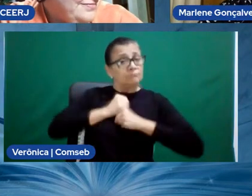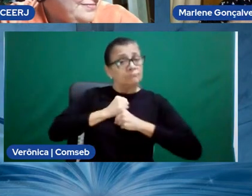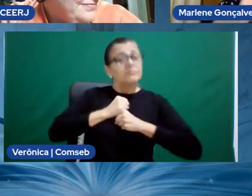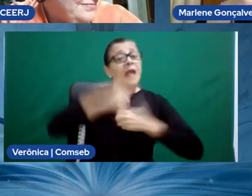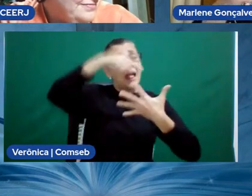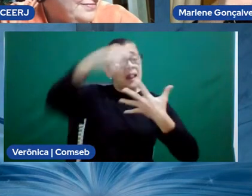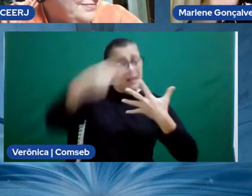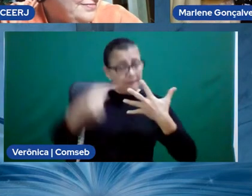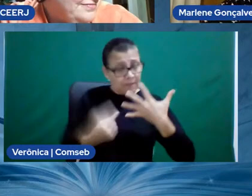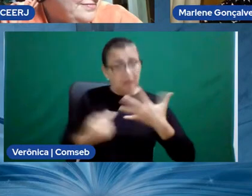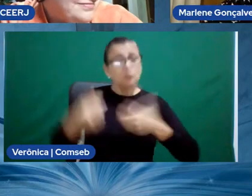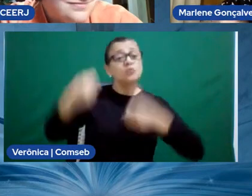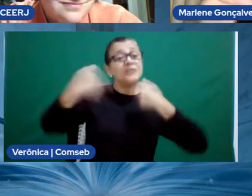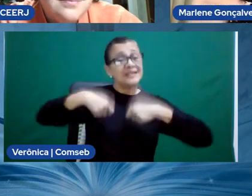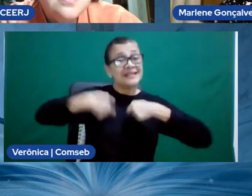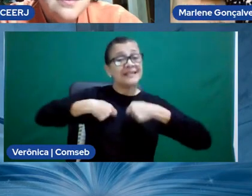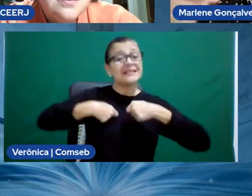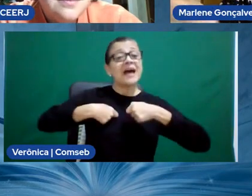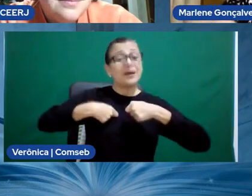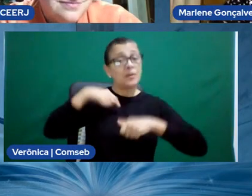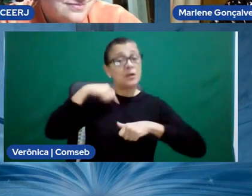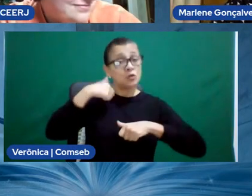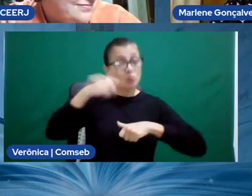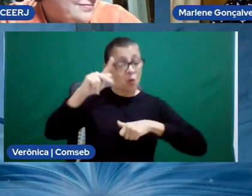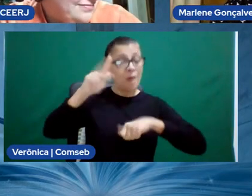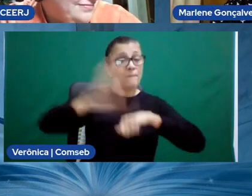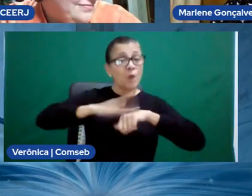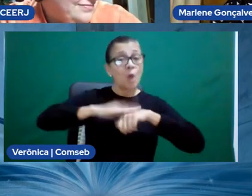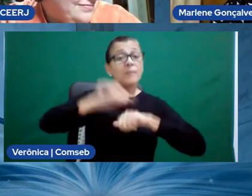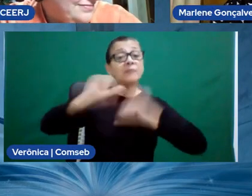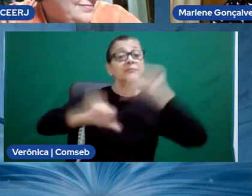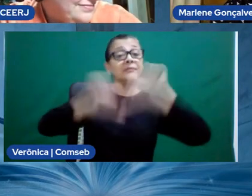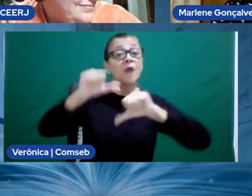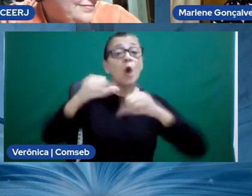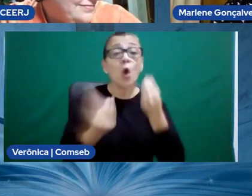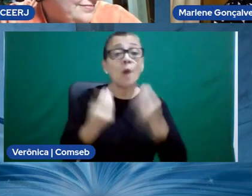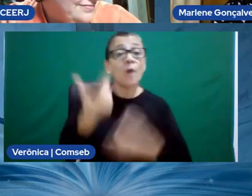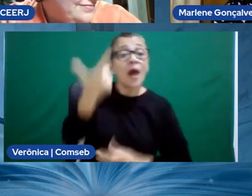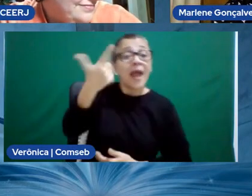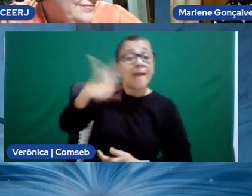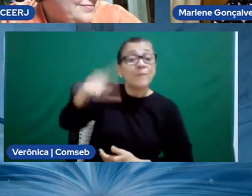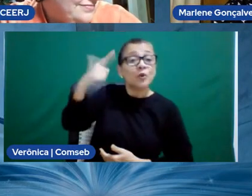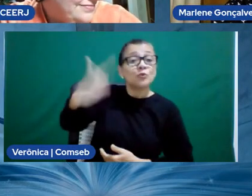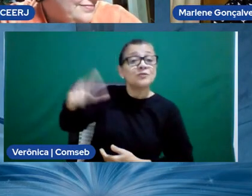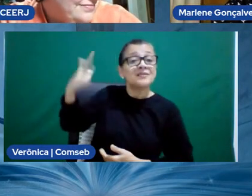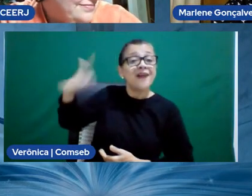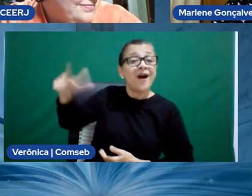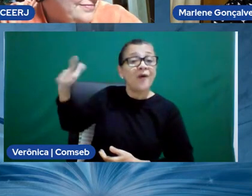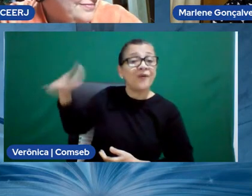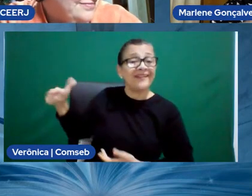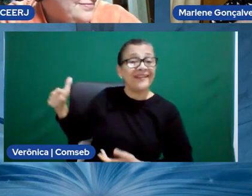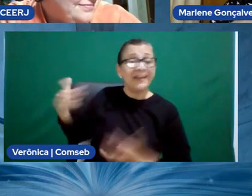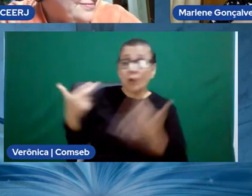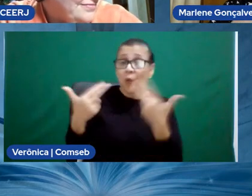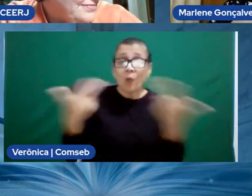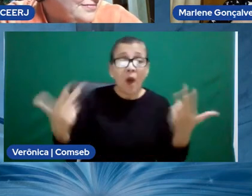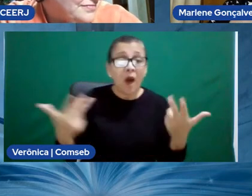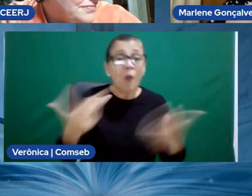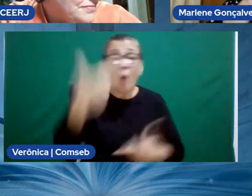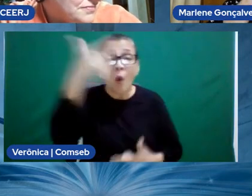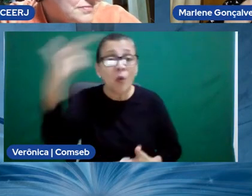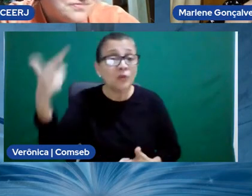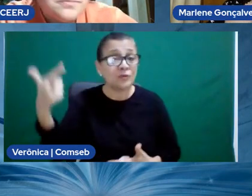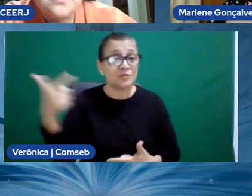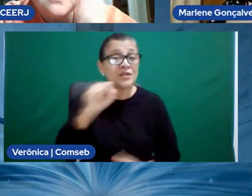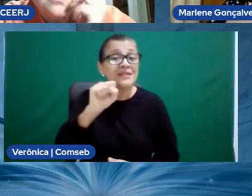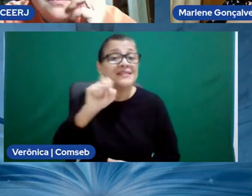formação, para os transmitir segundo as leis da reprodução. E o mesmo se deu com as diferentes espécies dos seres vivos. Então,